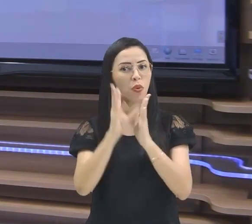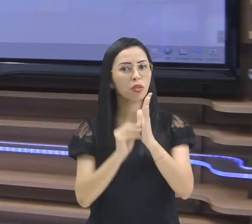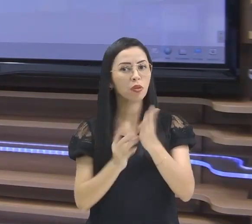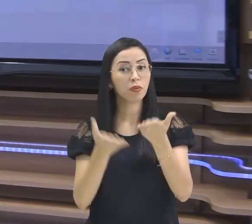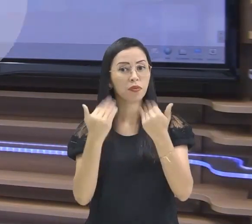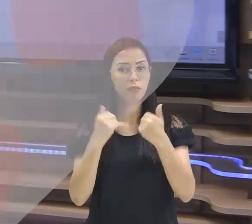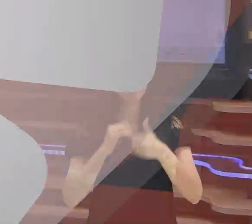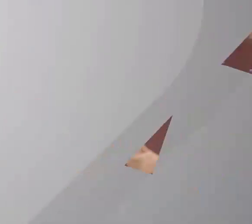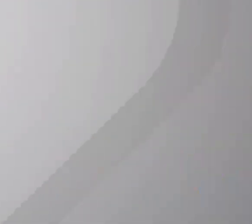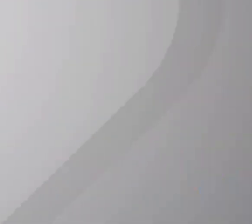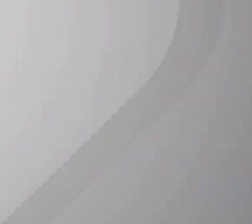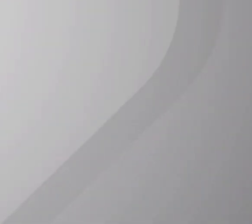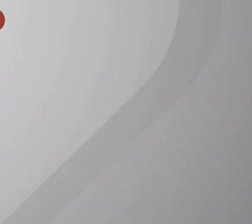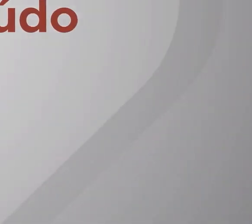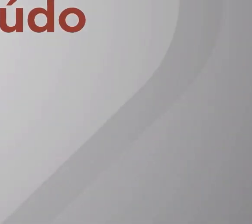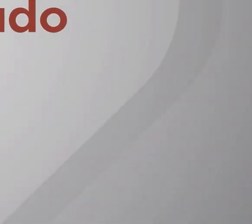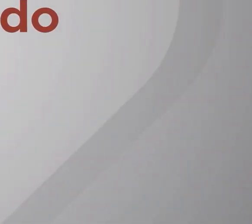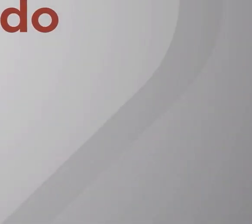formular?